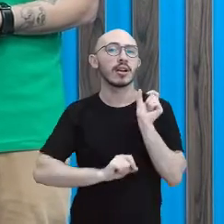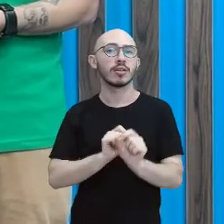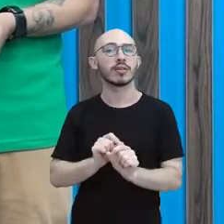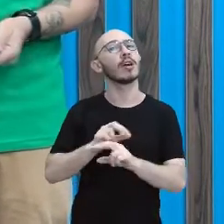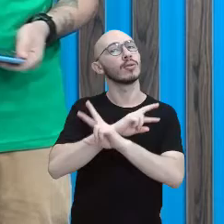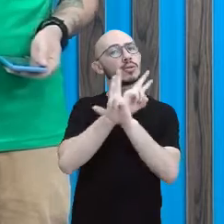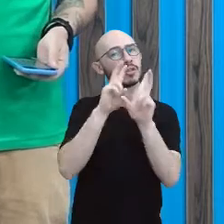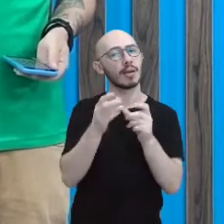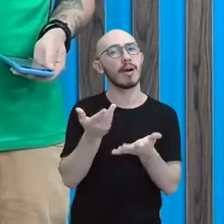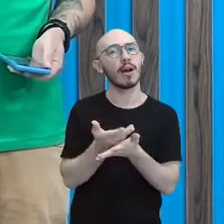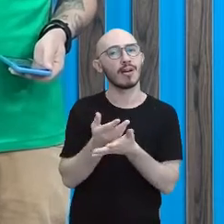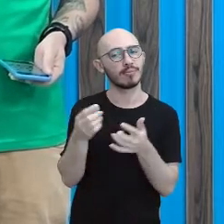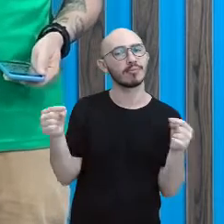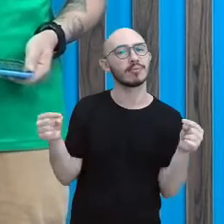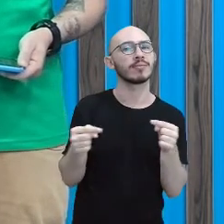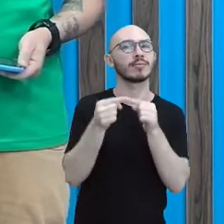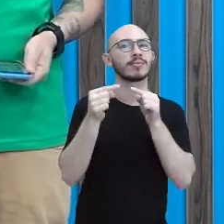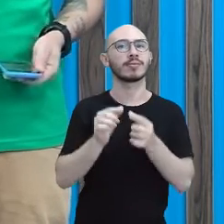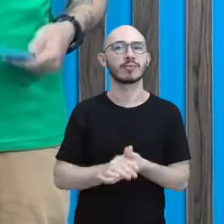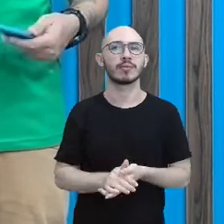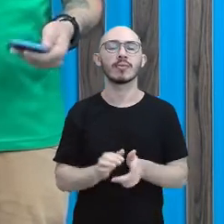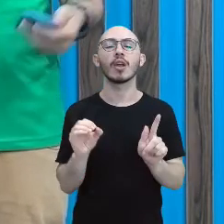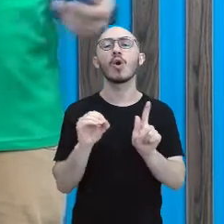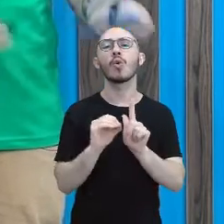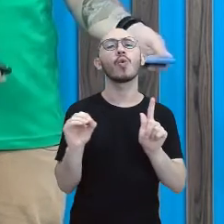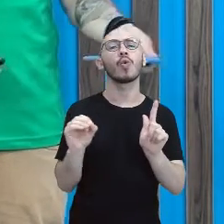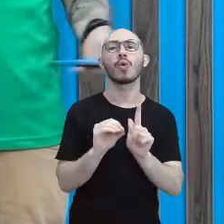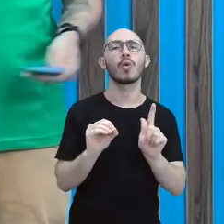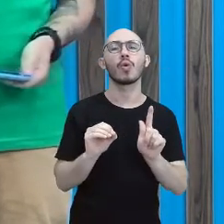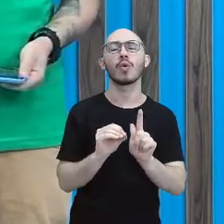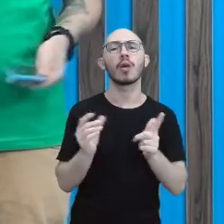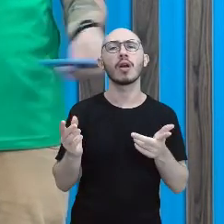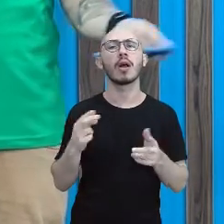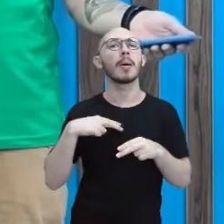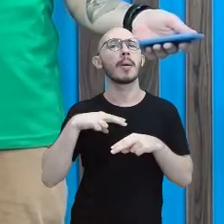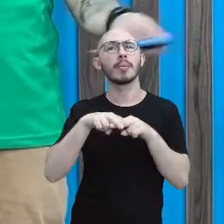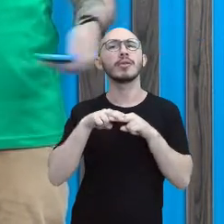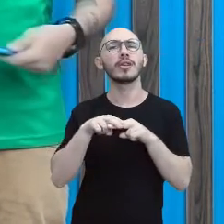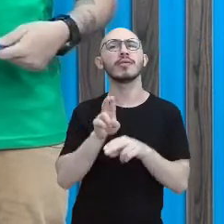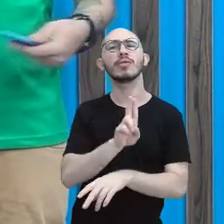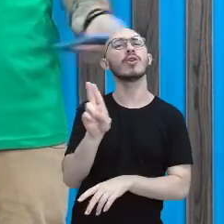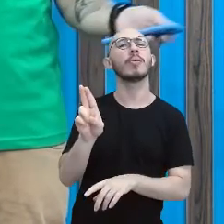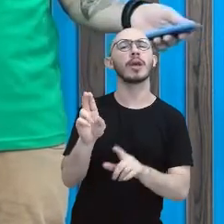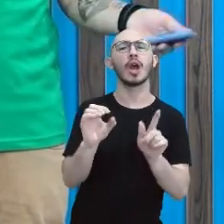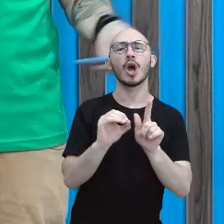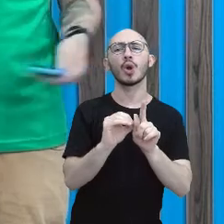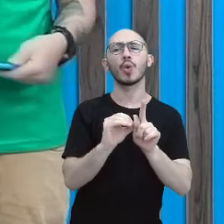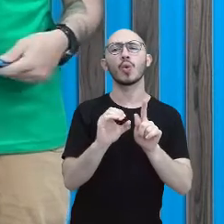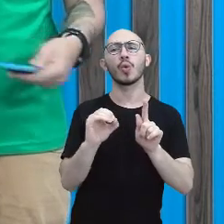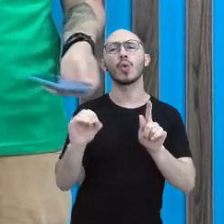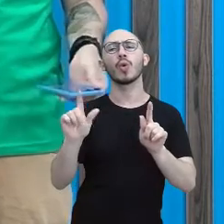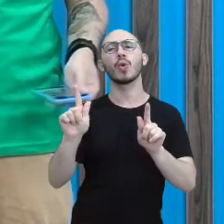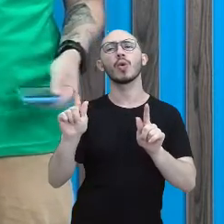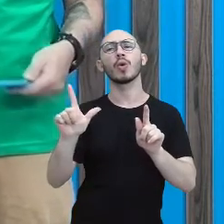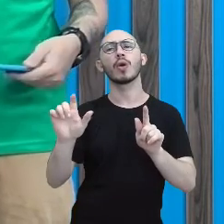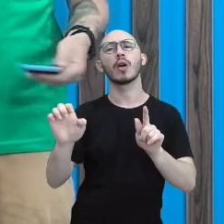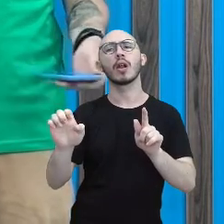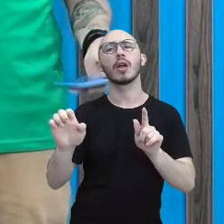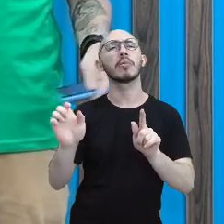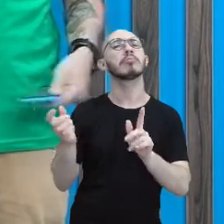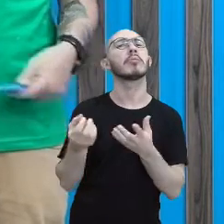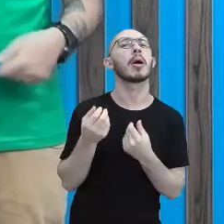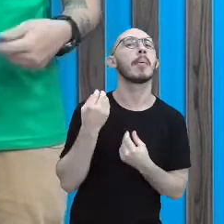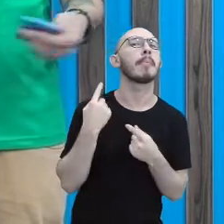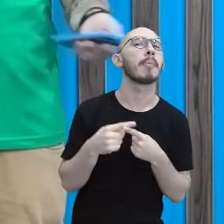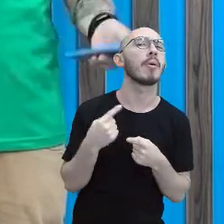tema da nossa aula, por exemplo, o Google. Por que o Google se chama Google, né? Ou seja, será que os criadores lá simplesmente disseram,